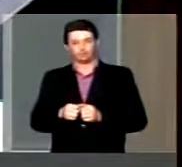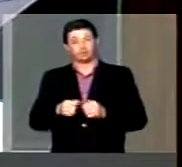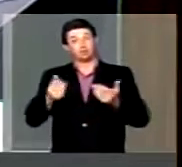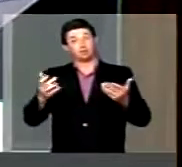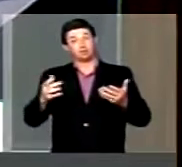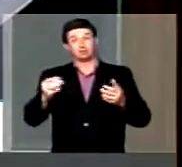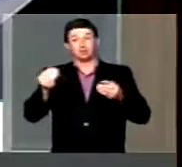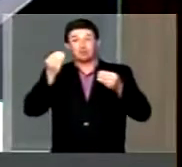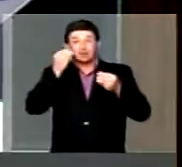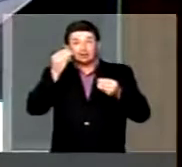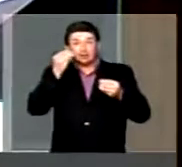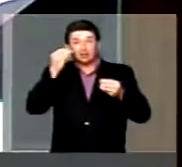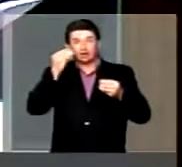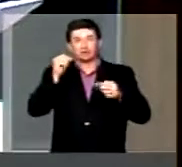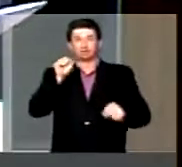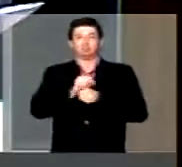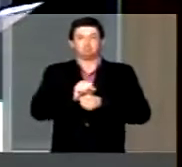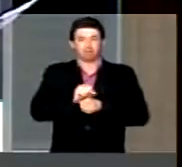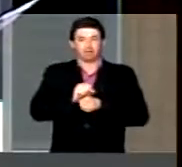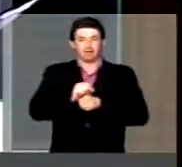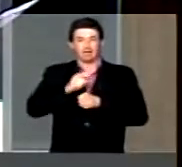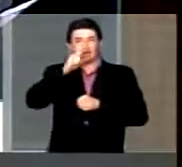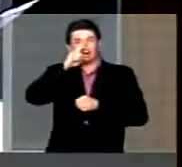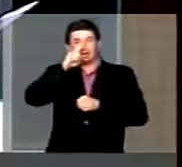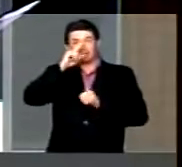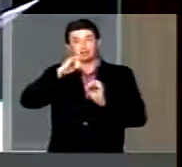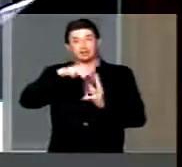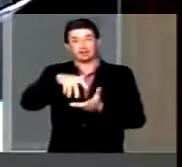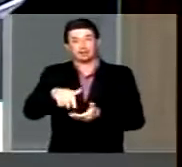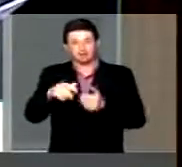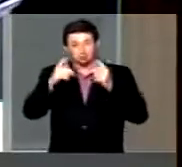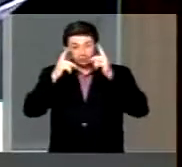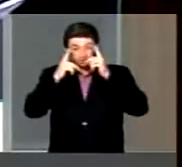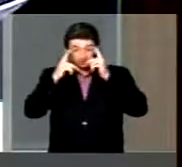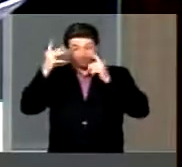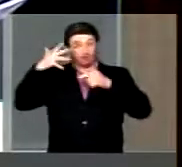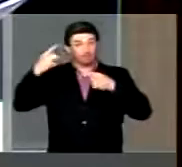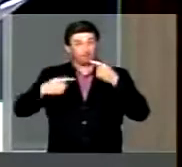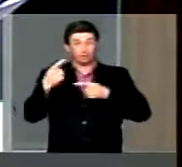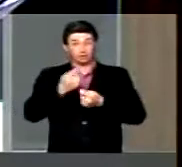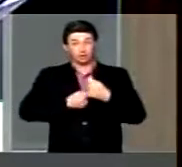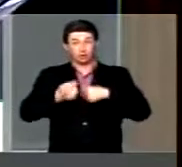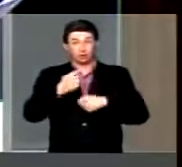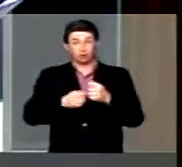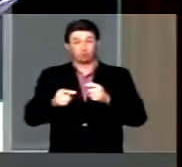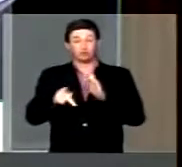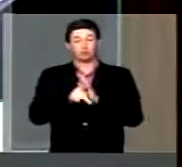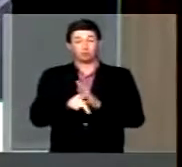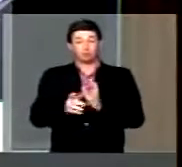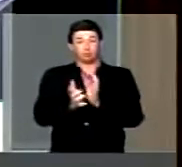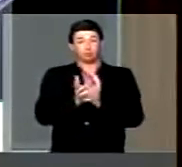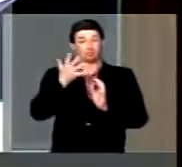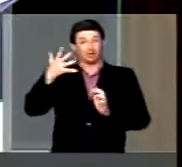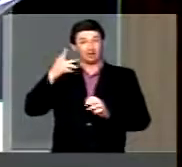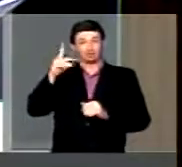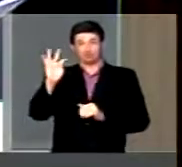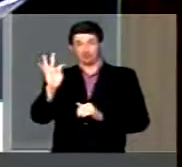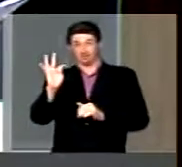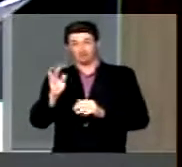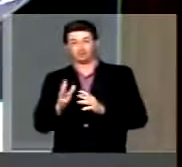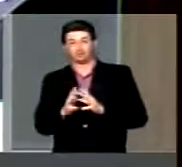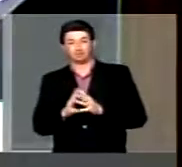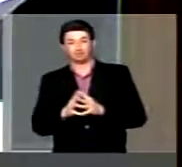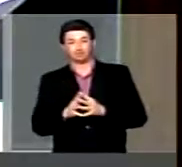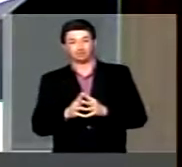para tentar neutralizar os impactos da crise internacional, a política econômica conduzida pelo Partido dos